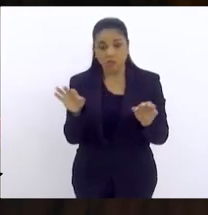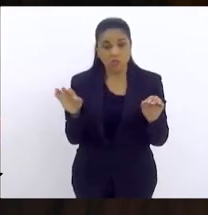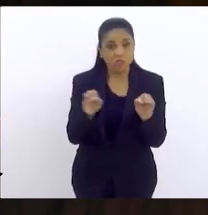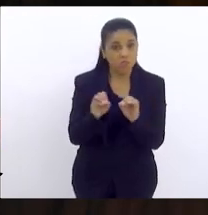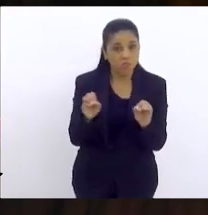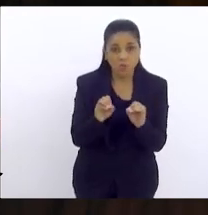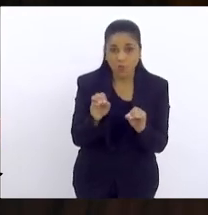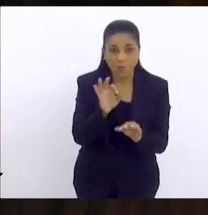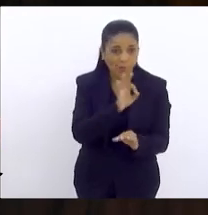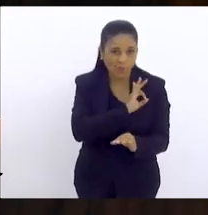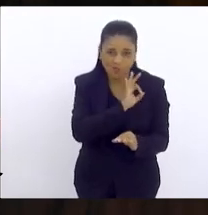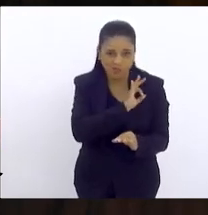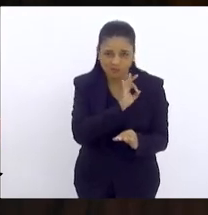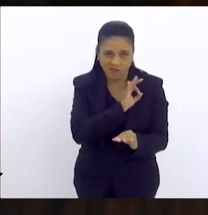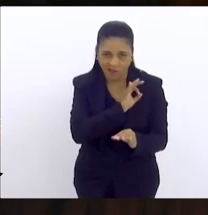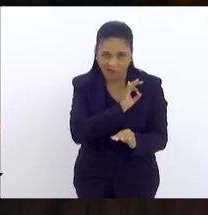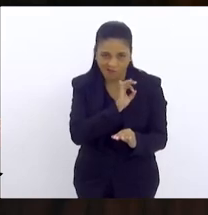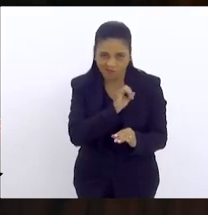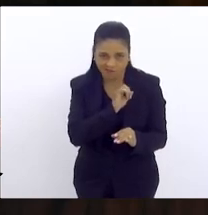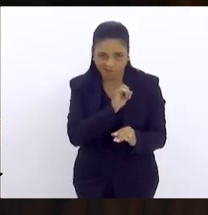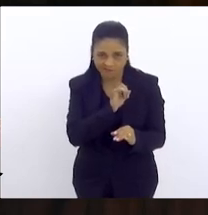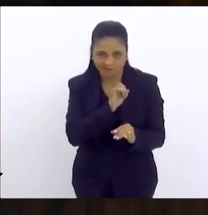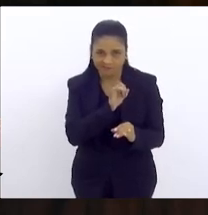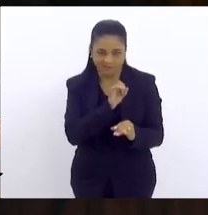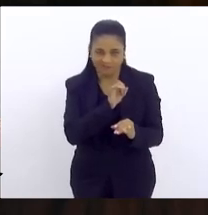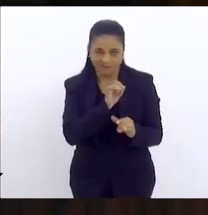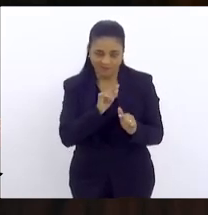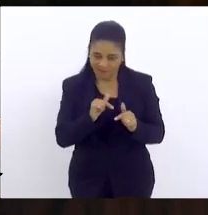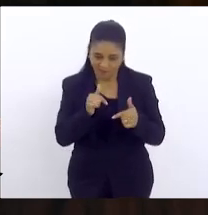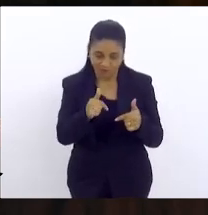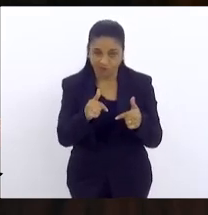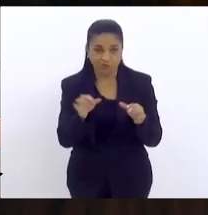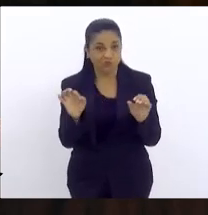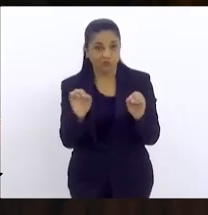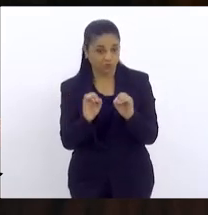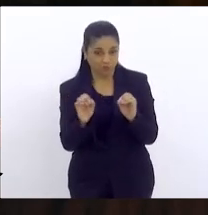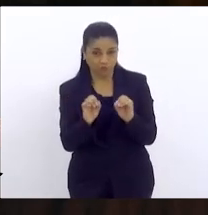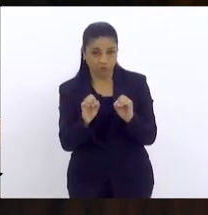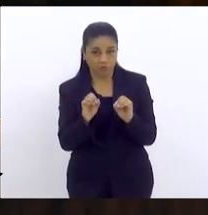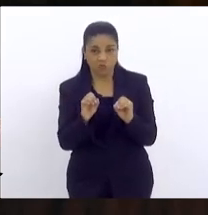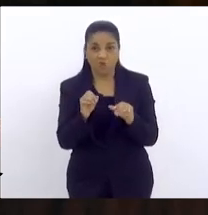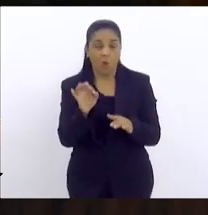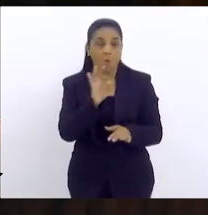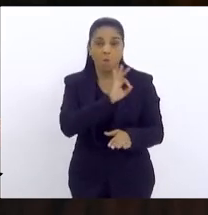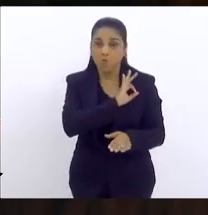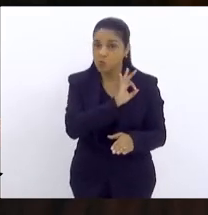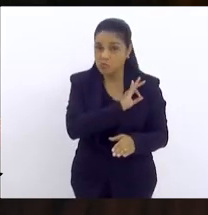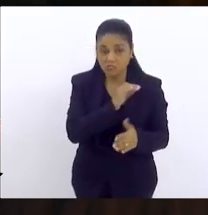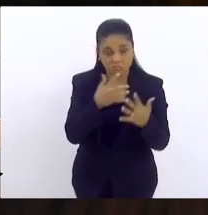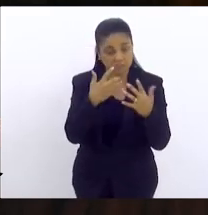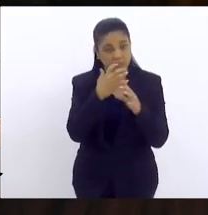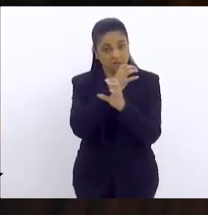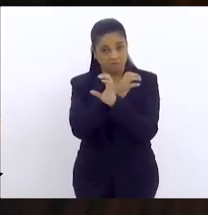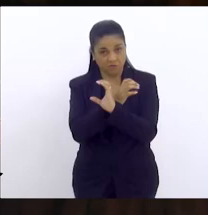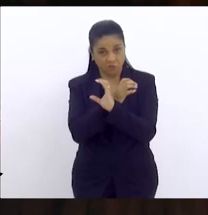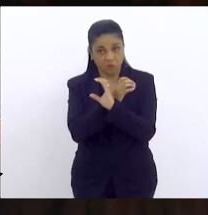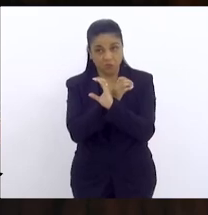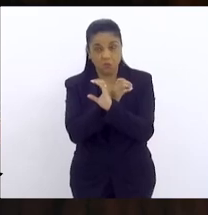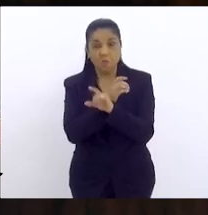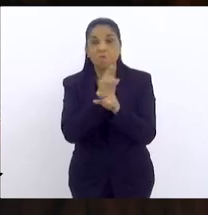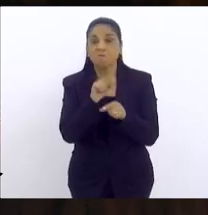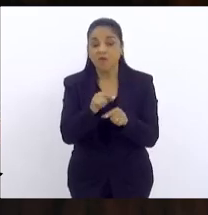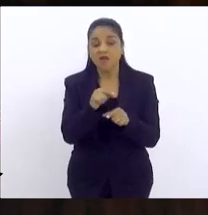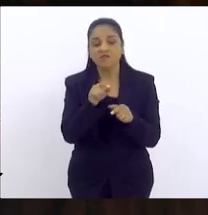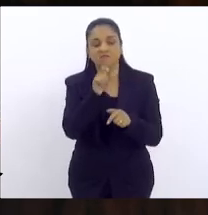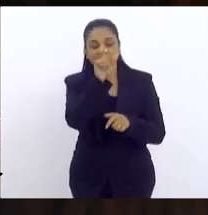que aqui está que não foi causado pela polícia militar que não foi causado pela Polícia Civil mas que esses